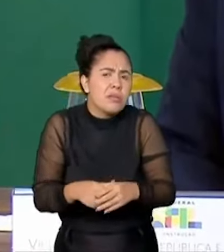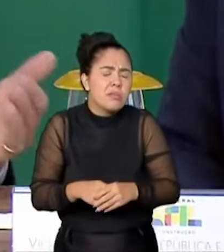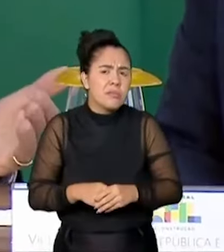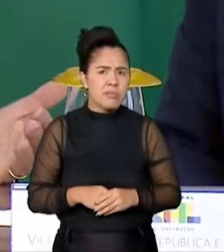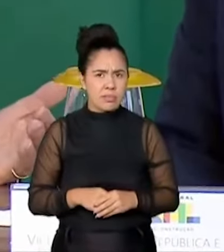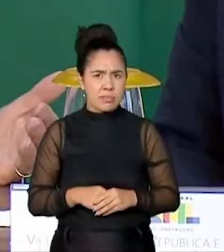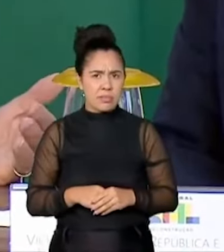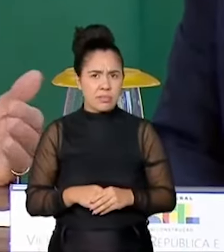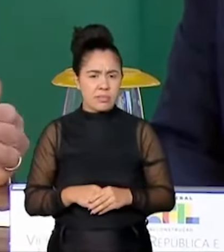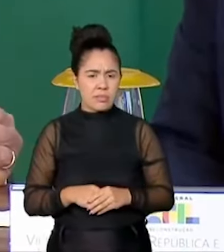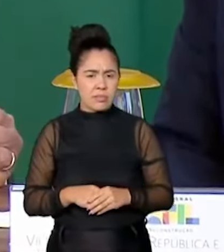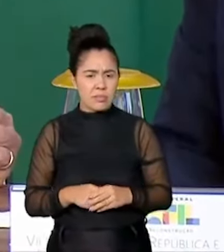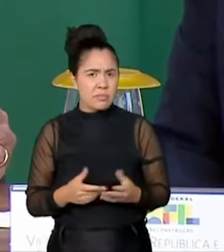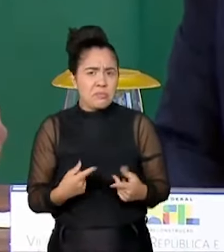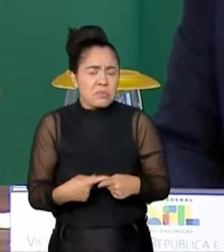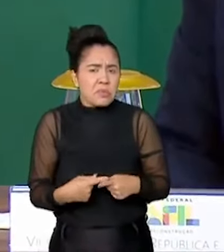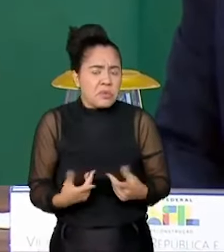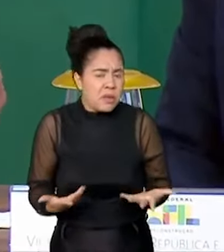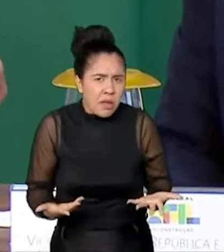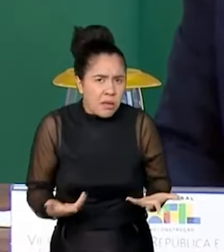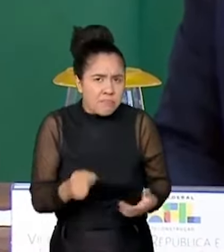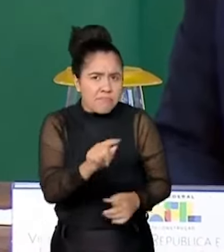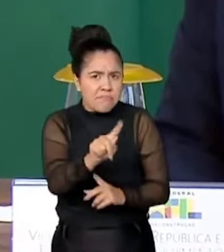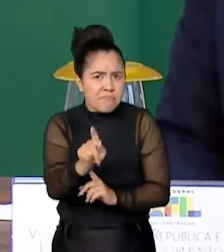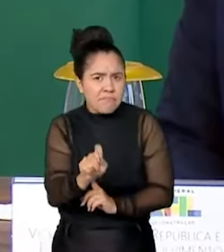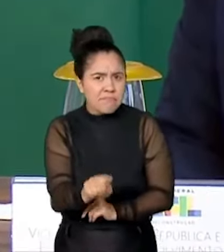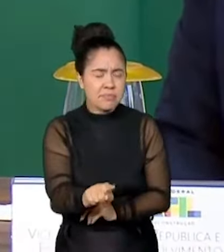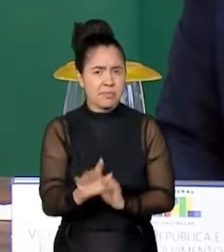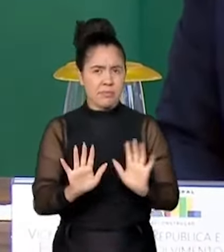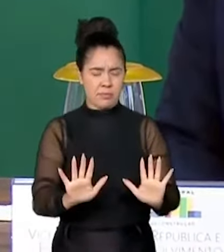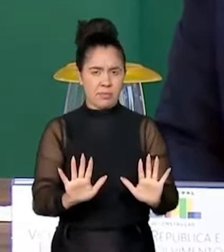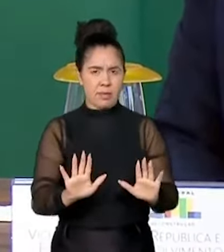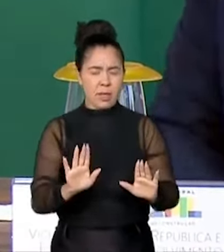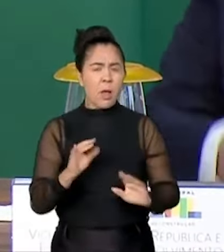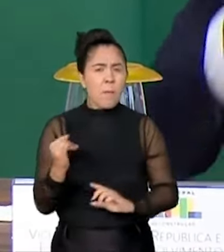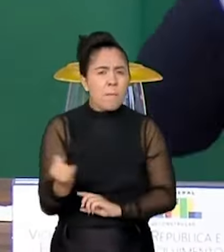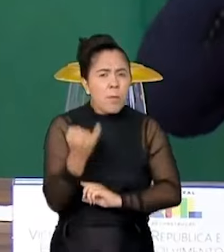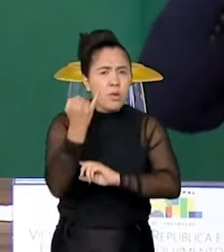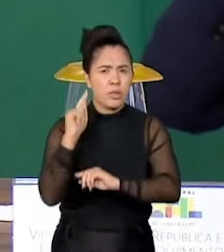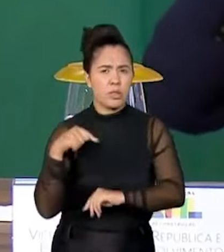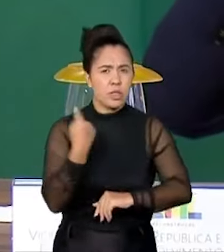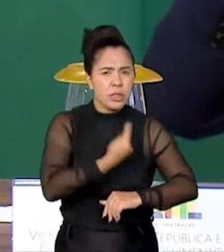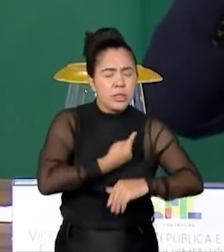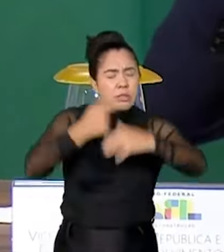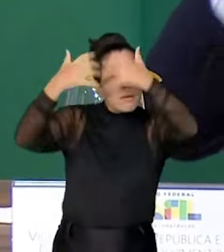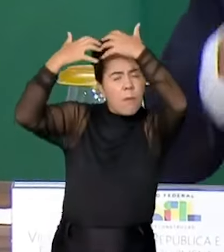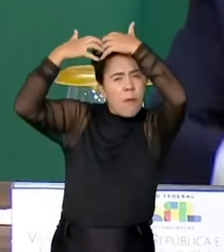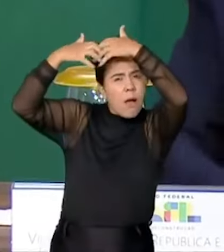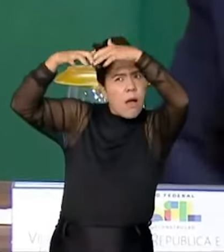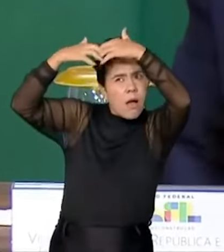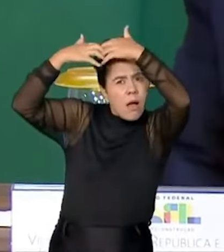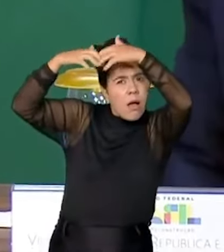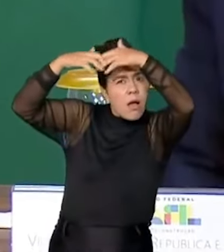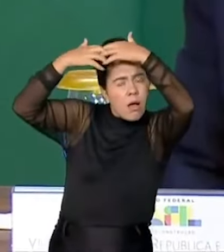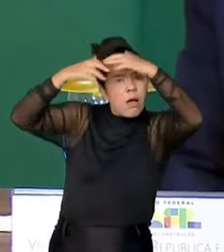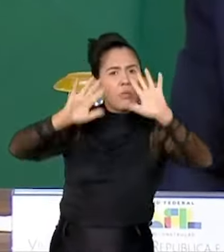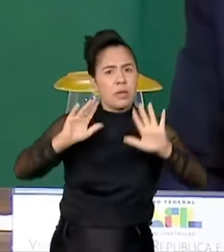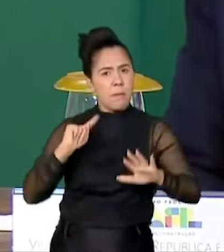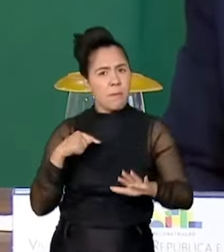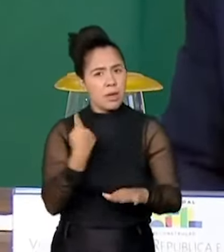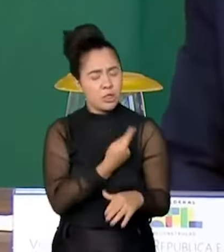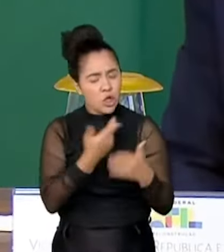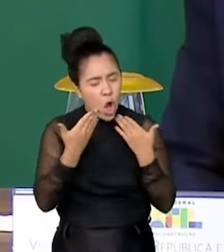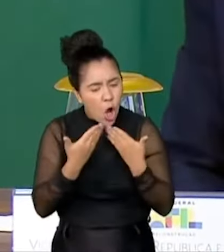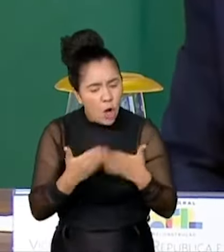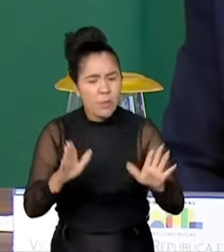O que que mudaram? É importante que a gente faça uma reflexão para a gente começar a aprender